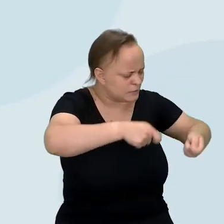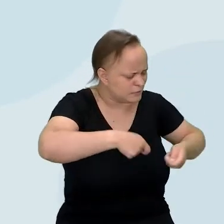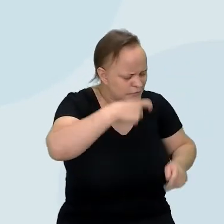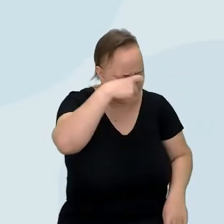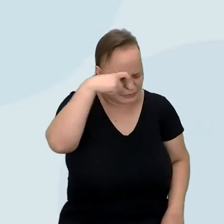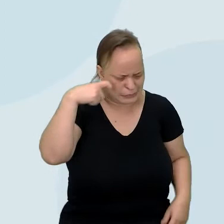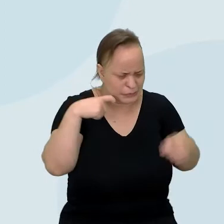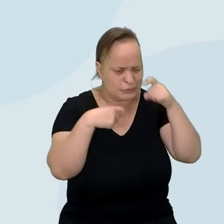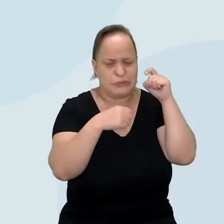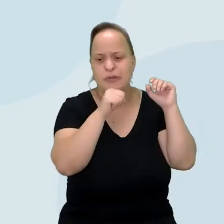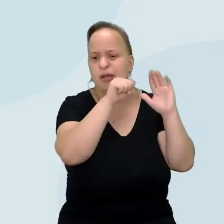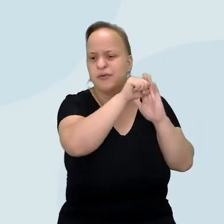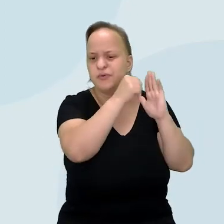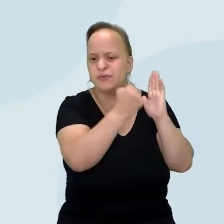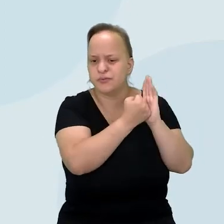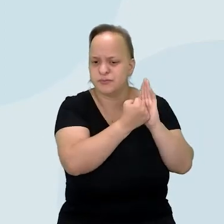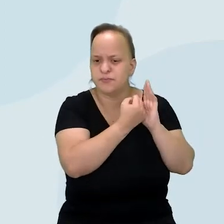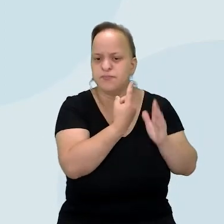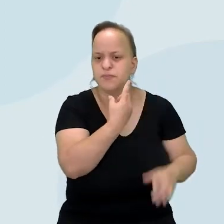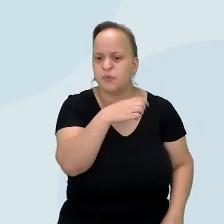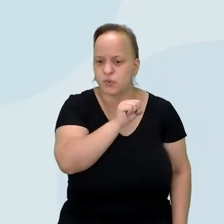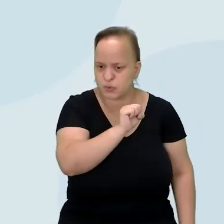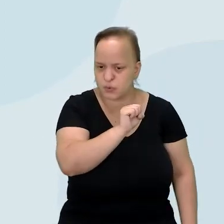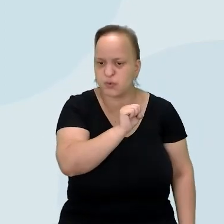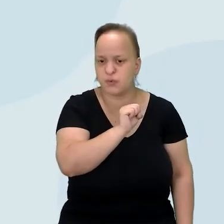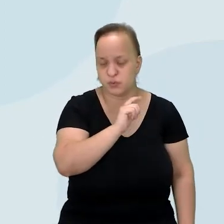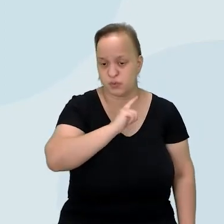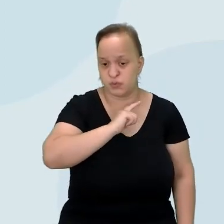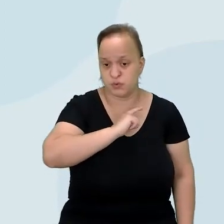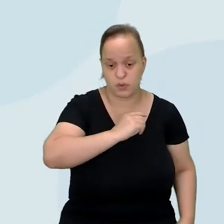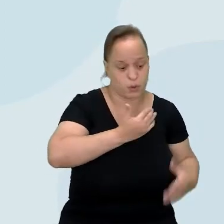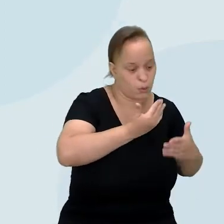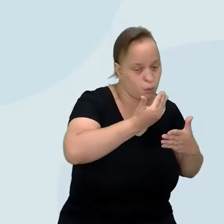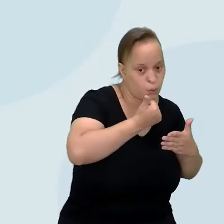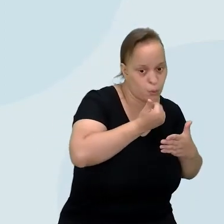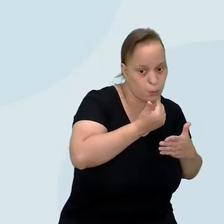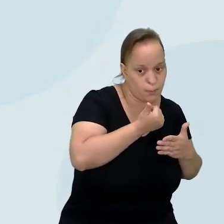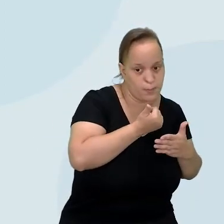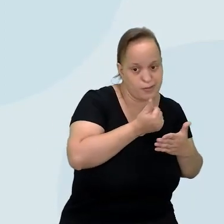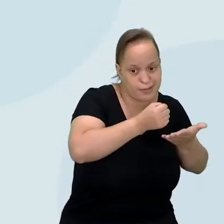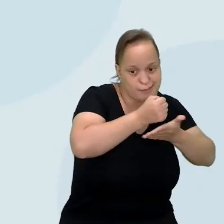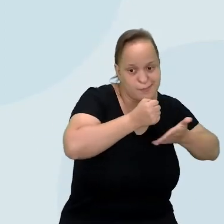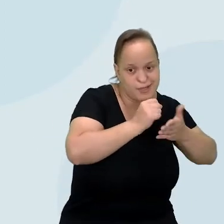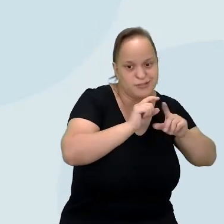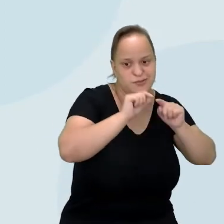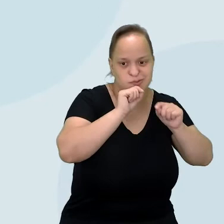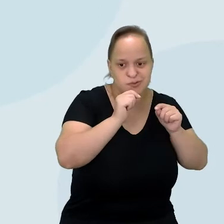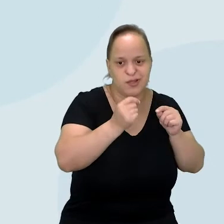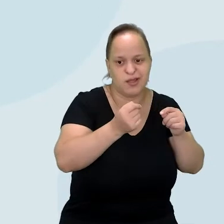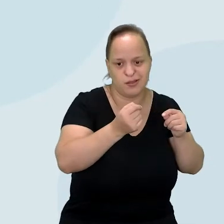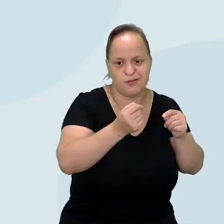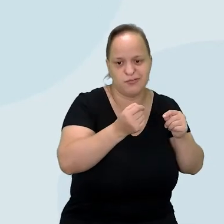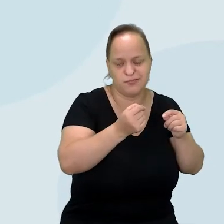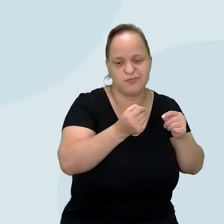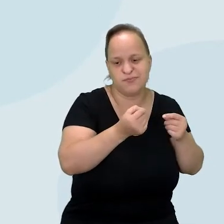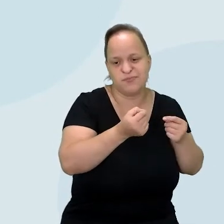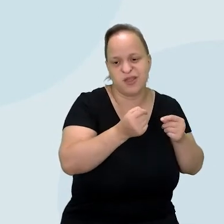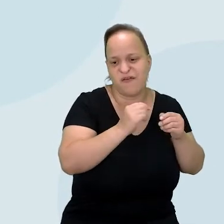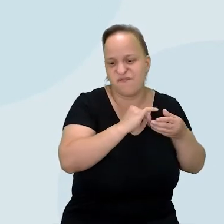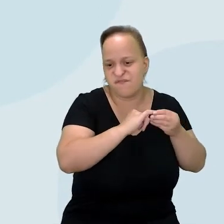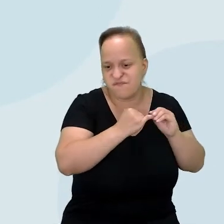XVIII tinham uma alimentação à base de grãos, como feijão,